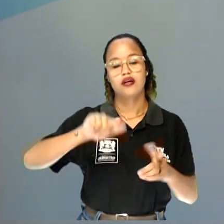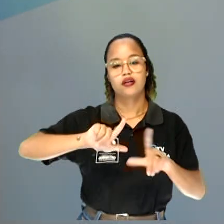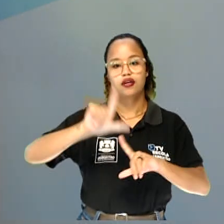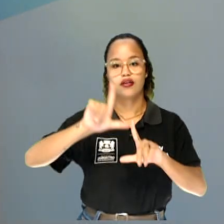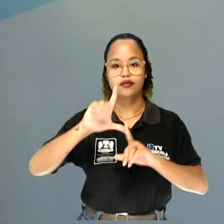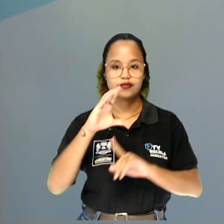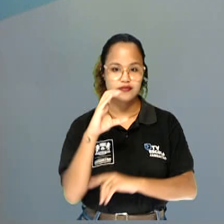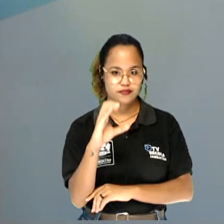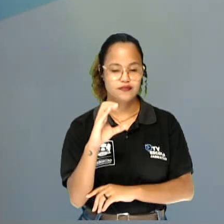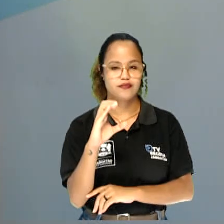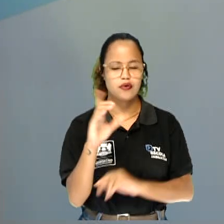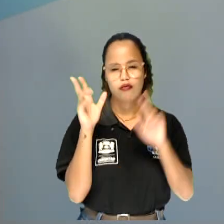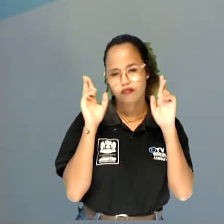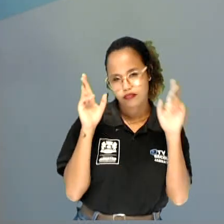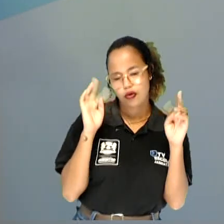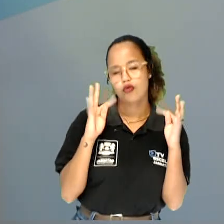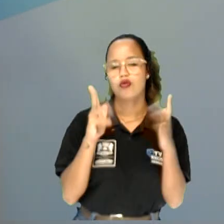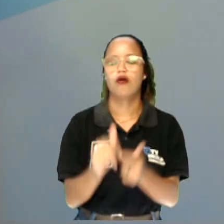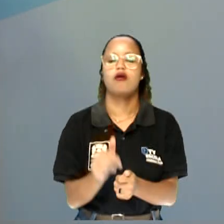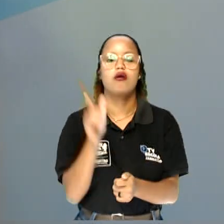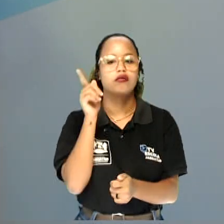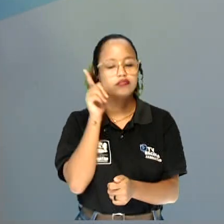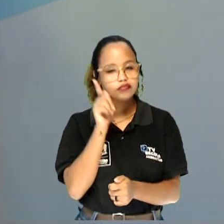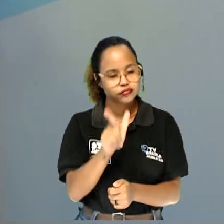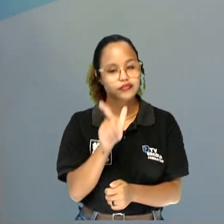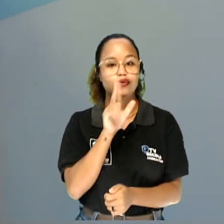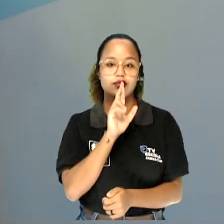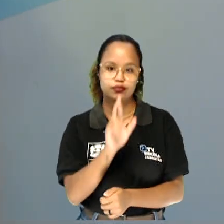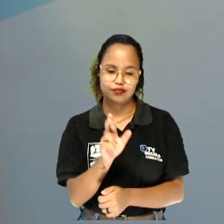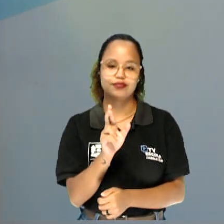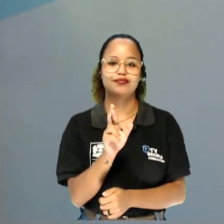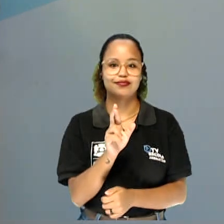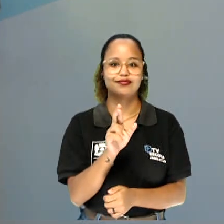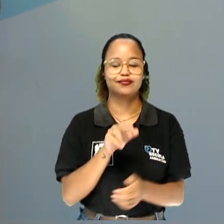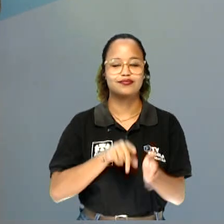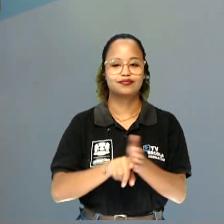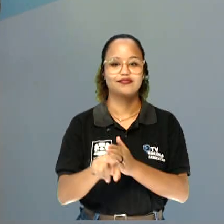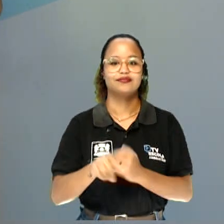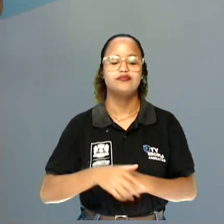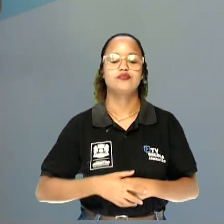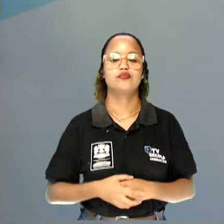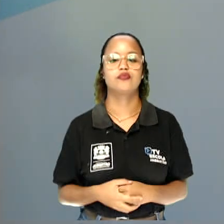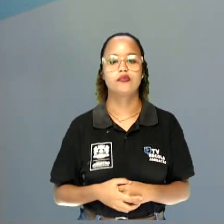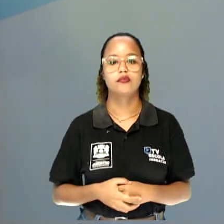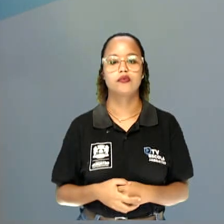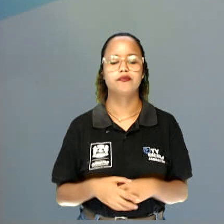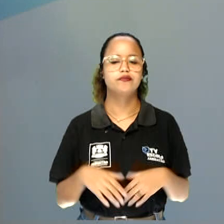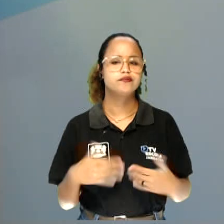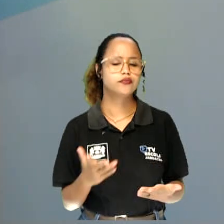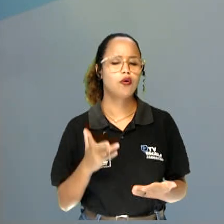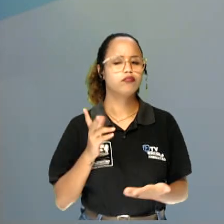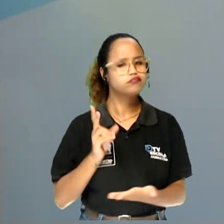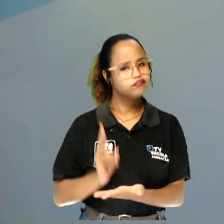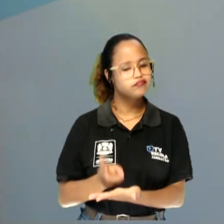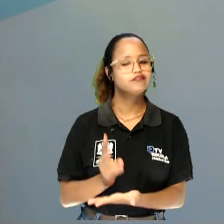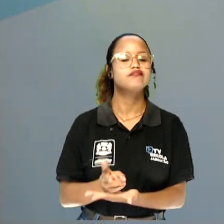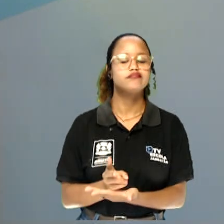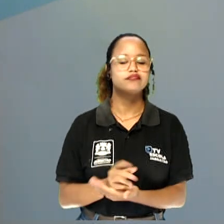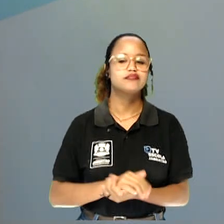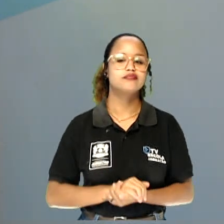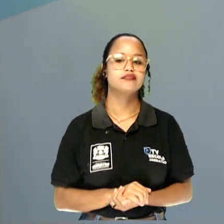C. Eu espero que todo mundo tenha conseguido resolver então a nossa atividade, ok? Dando prosseguimento a